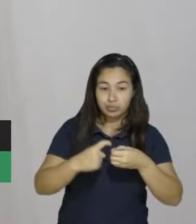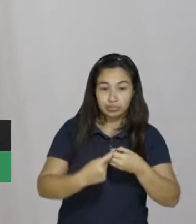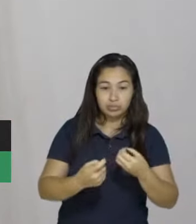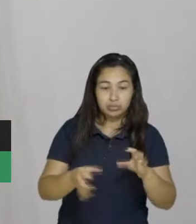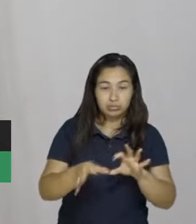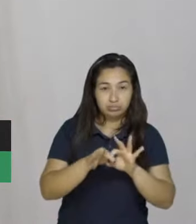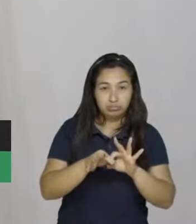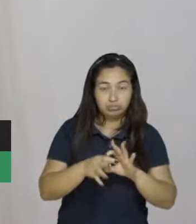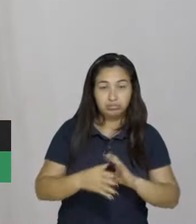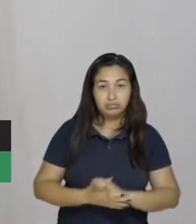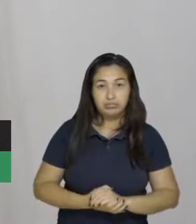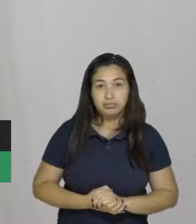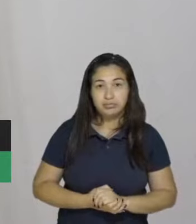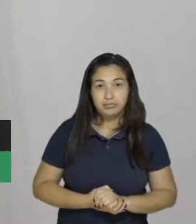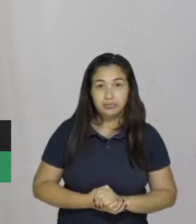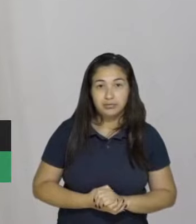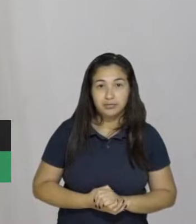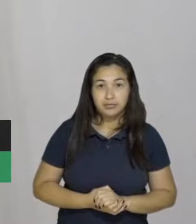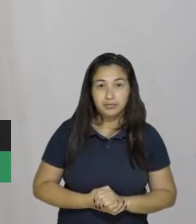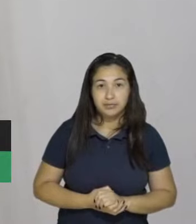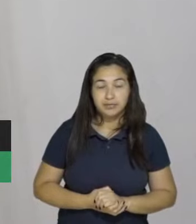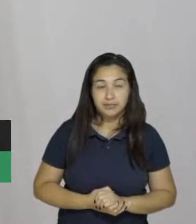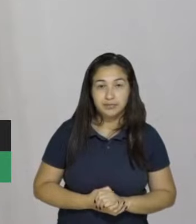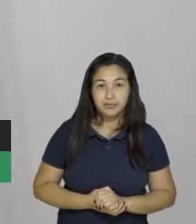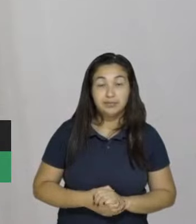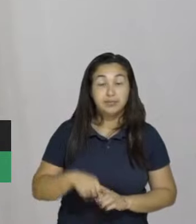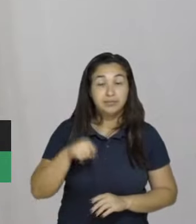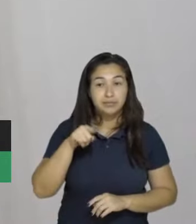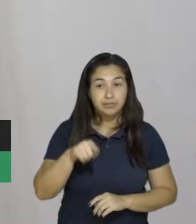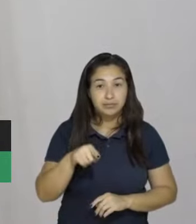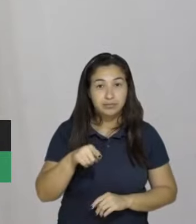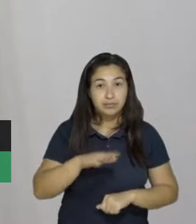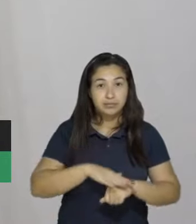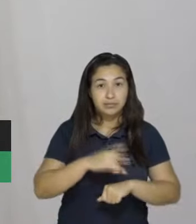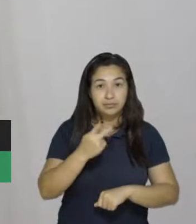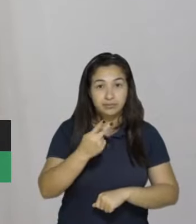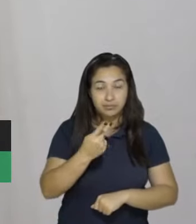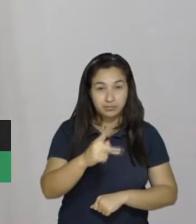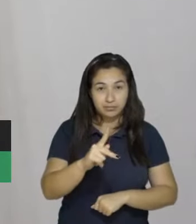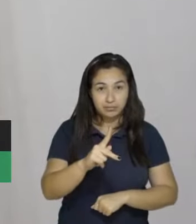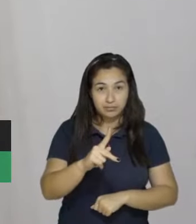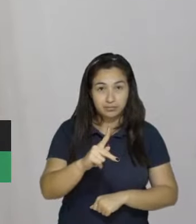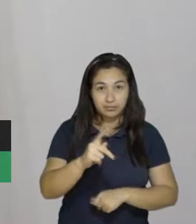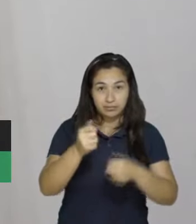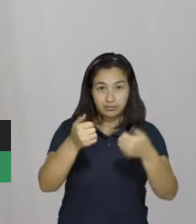bem, para que a autodeclaração, que é uma inovação trazida pela Lei